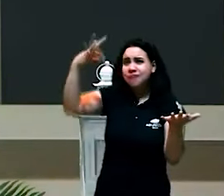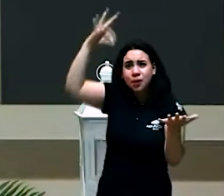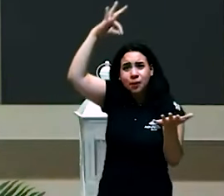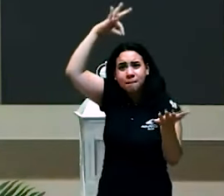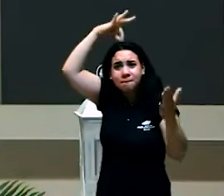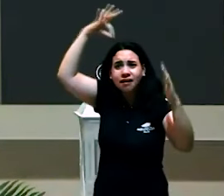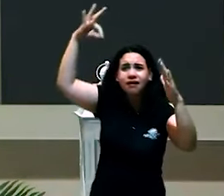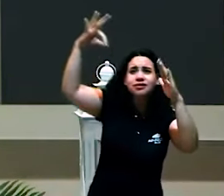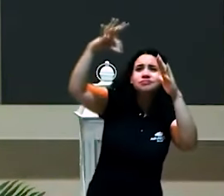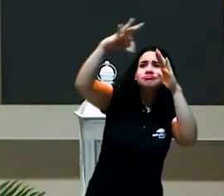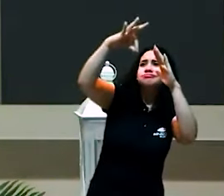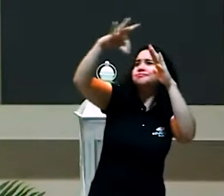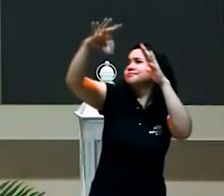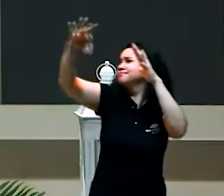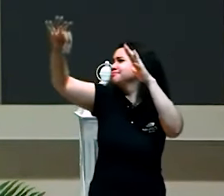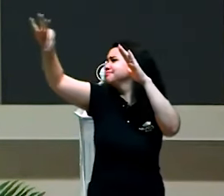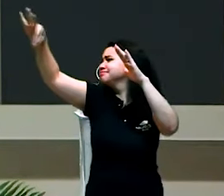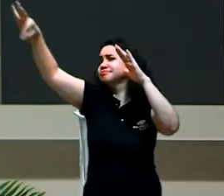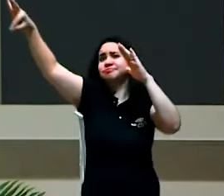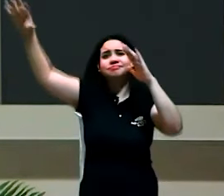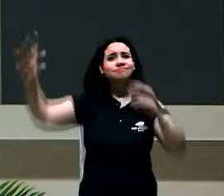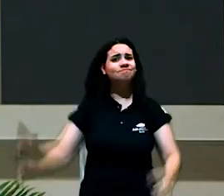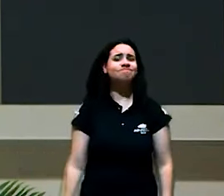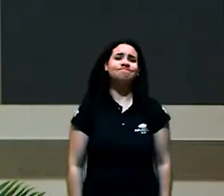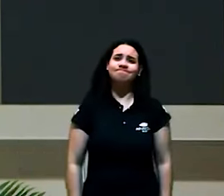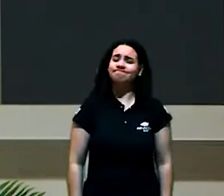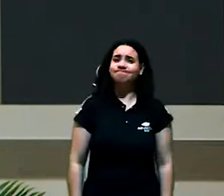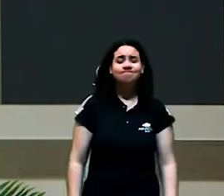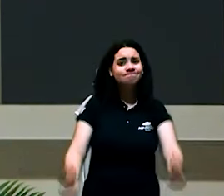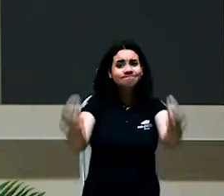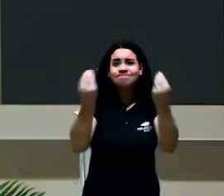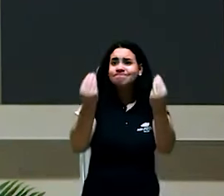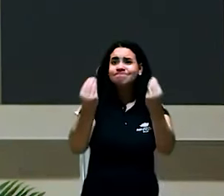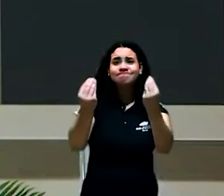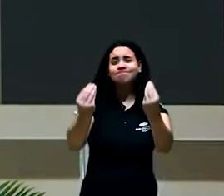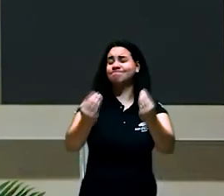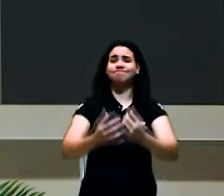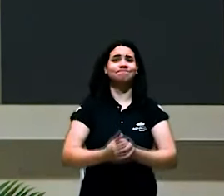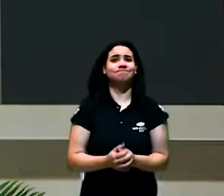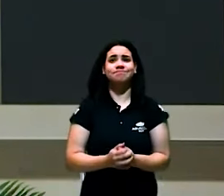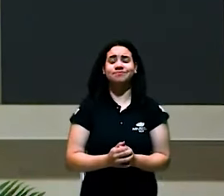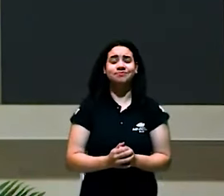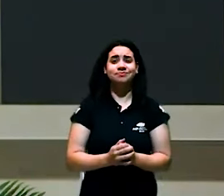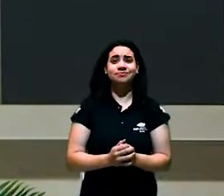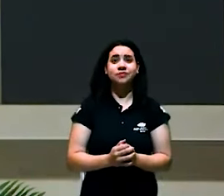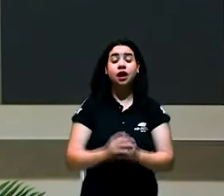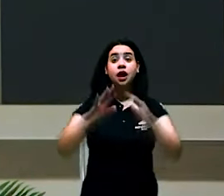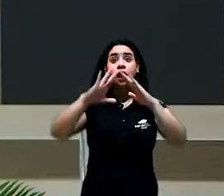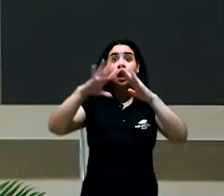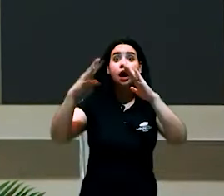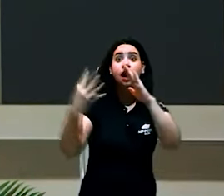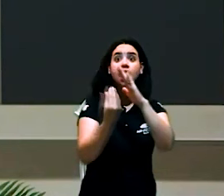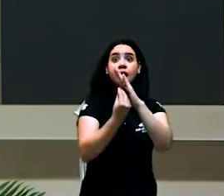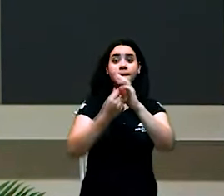rincão, menosprezado, não dão lugar para que seja Ele, mas a igreja tem que deixar que o Espírito seja Ele